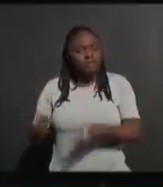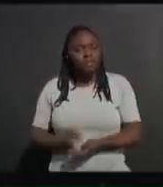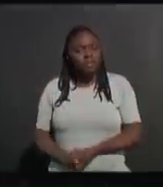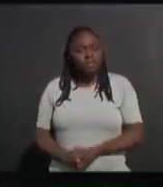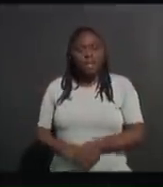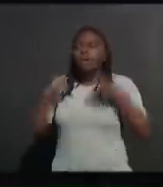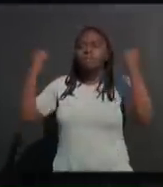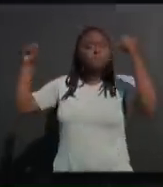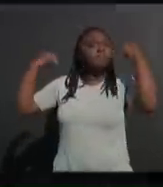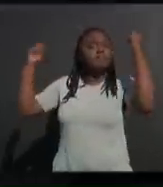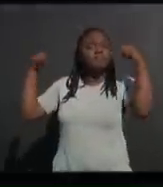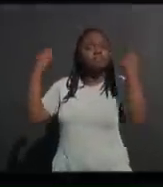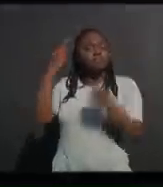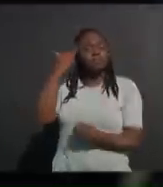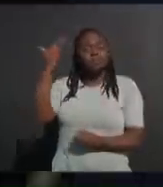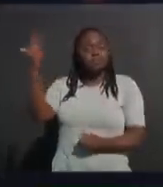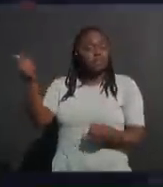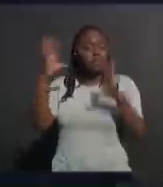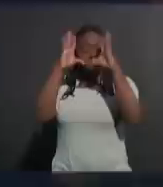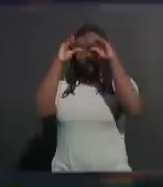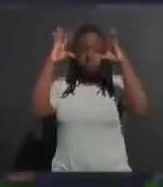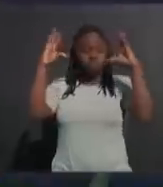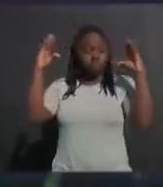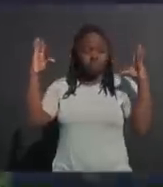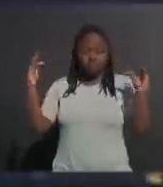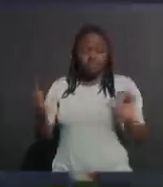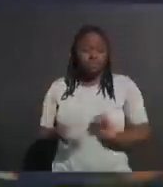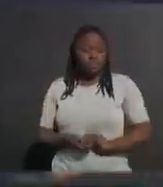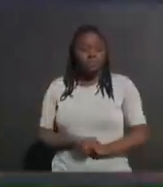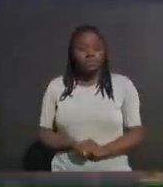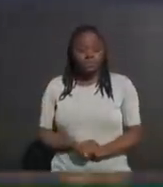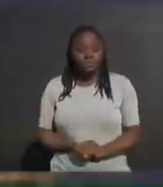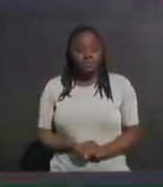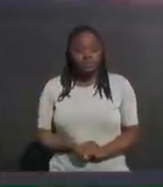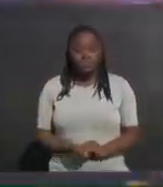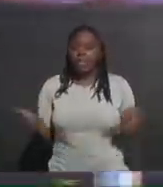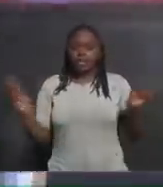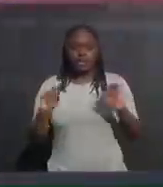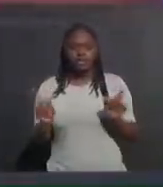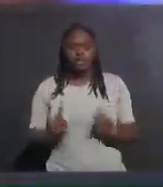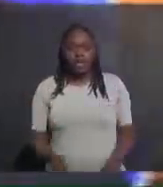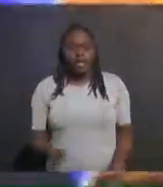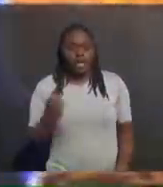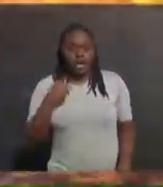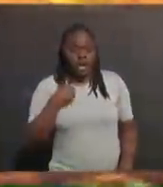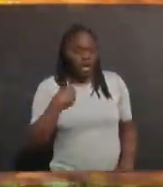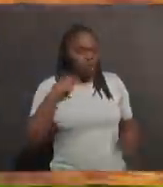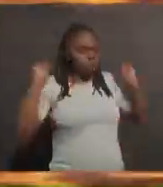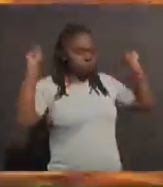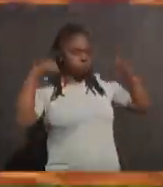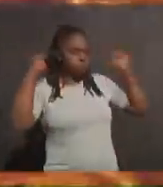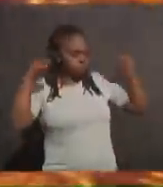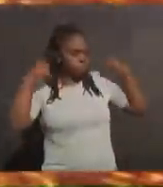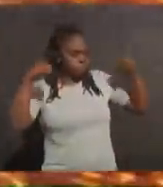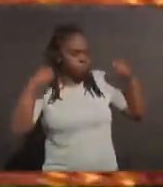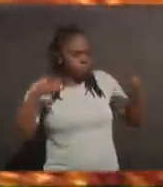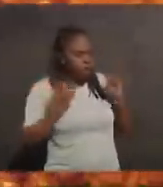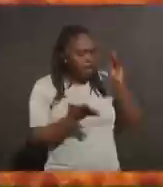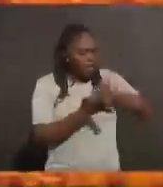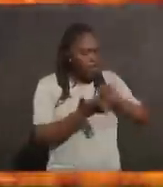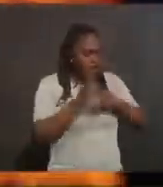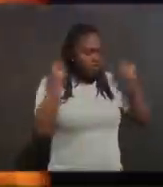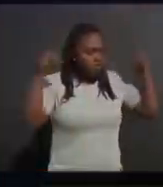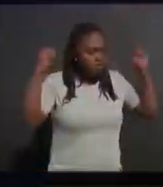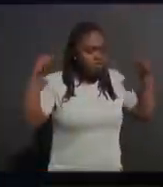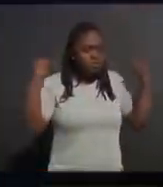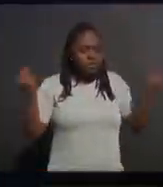Malha de boa. Tranquilo, me envolve nisso. Não, eu academia, foto